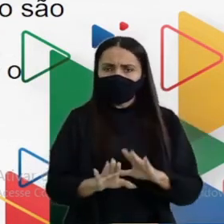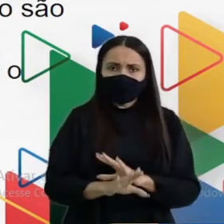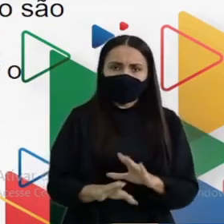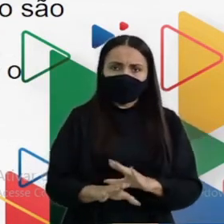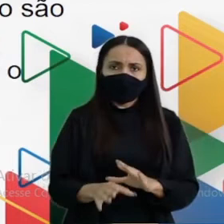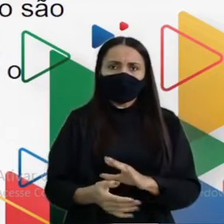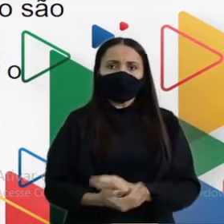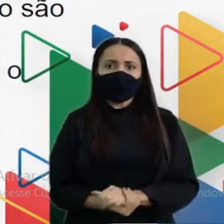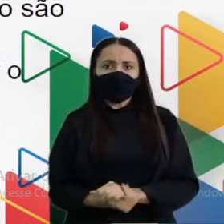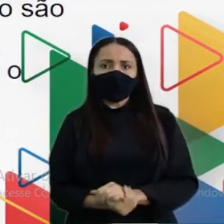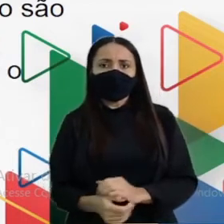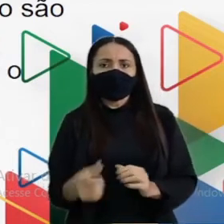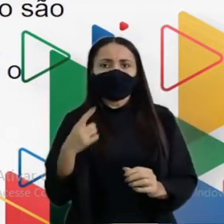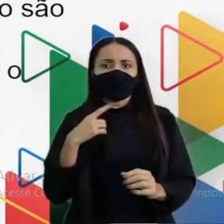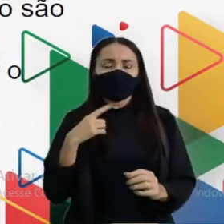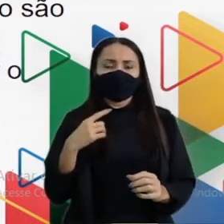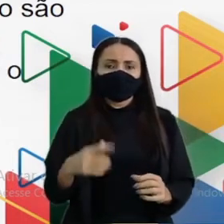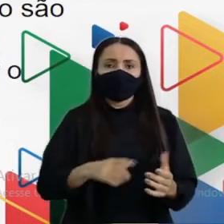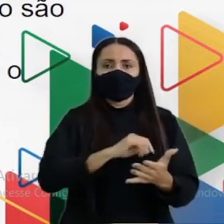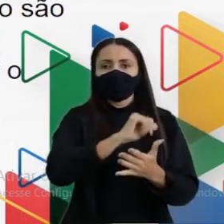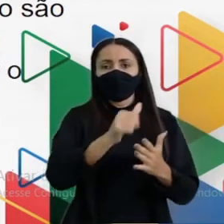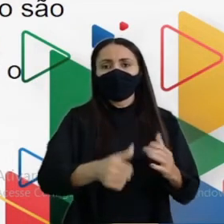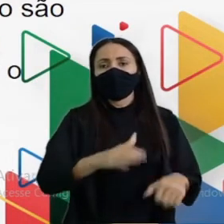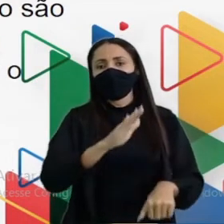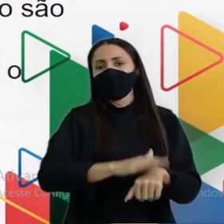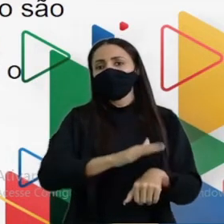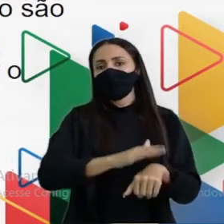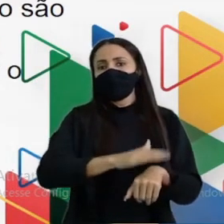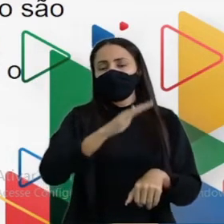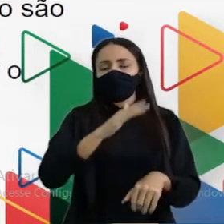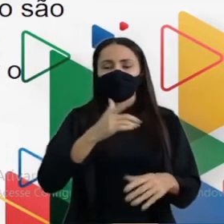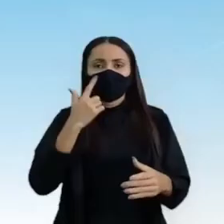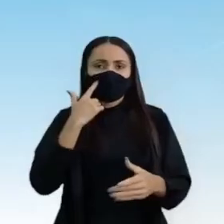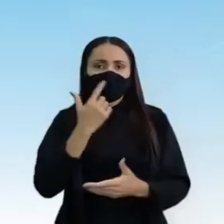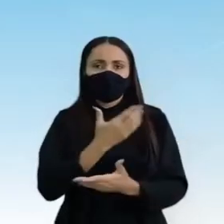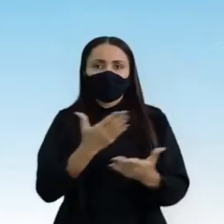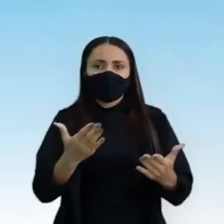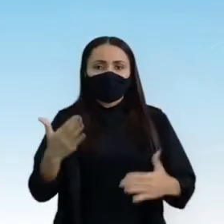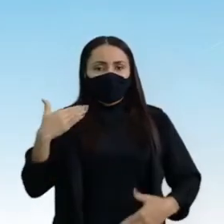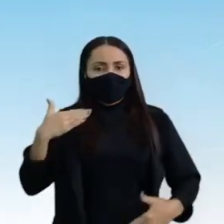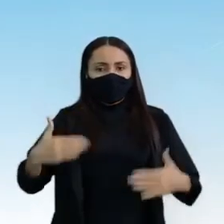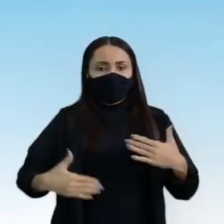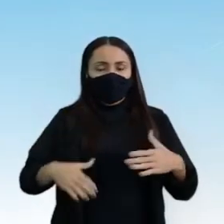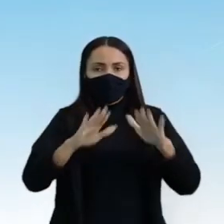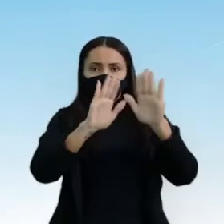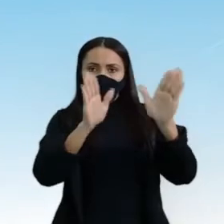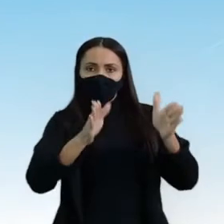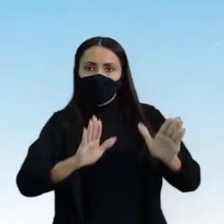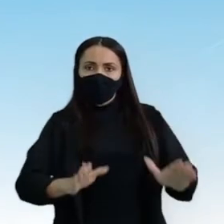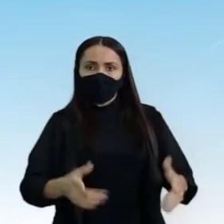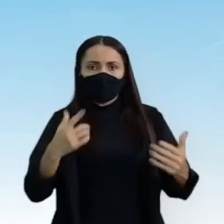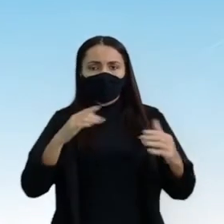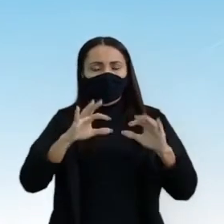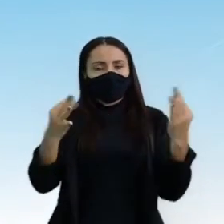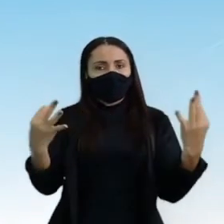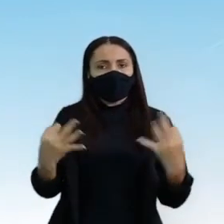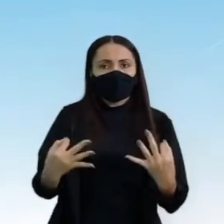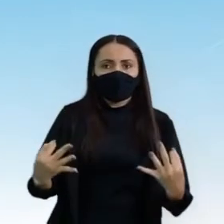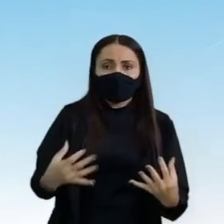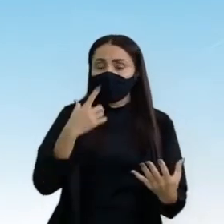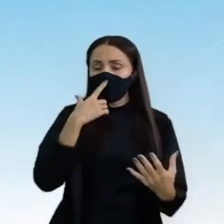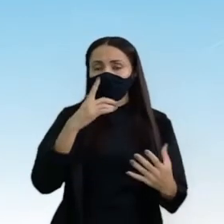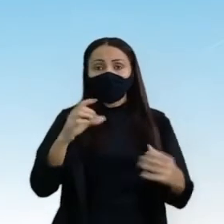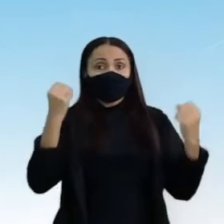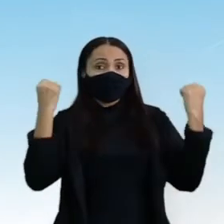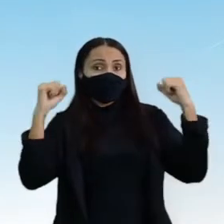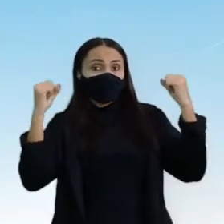A atividade física ela tem um parâmetro muito maior do que a questão de um corpo bem definido. O parâmetro da atividade